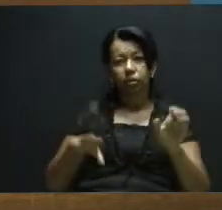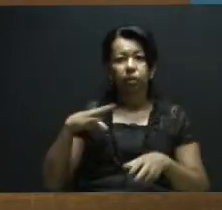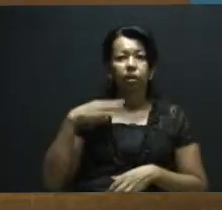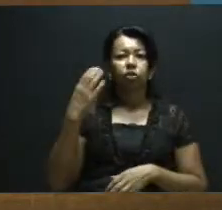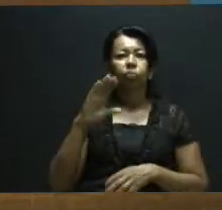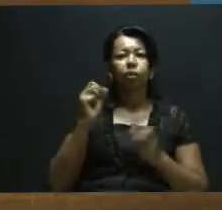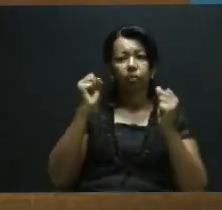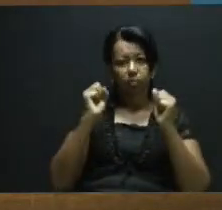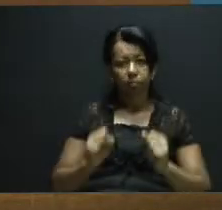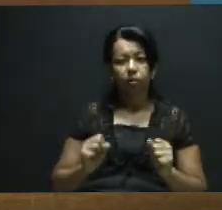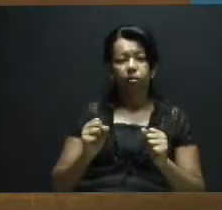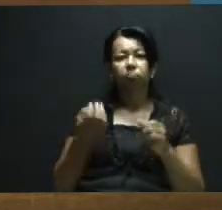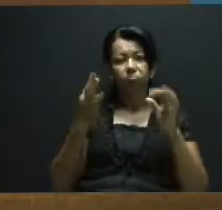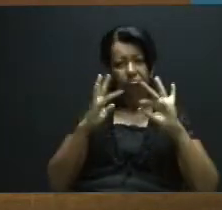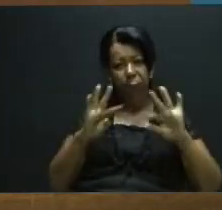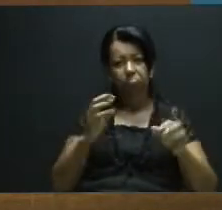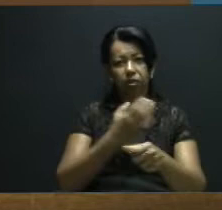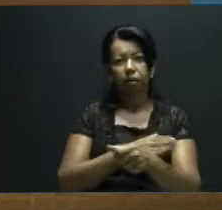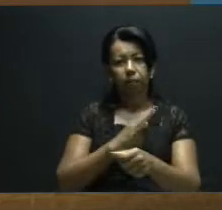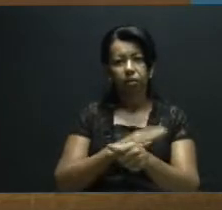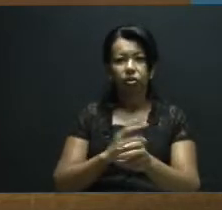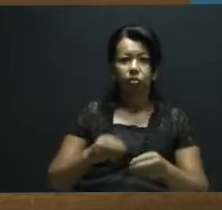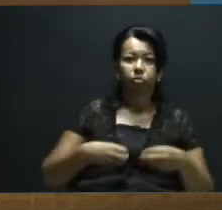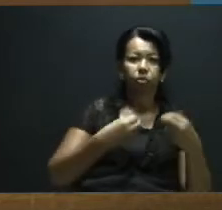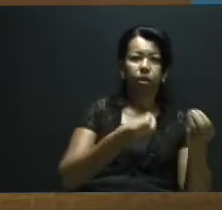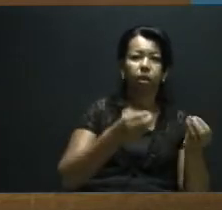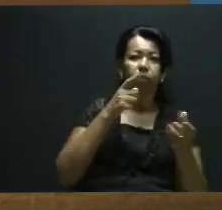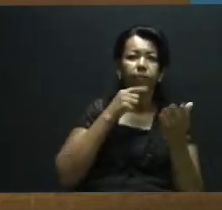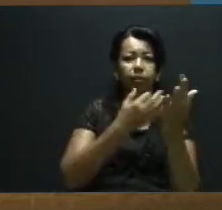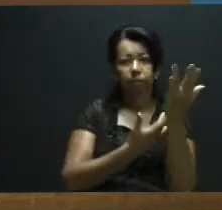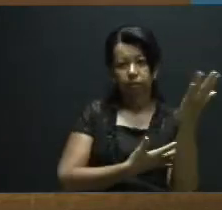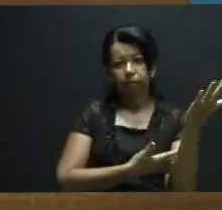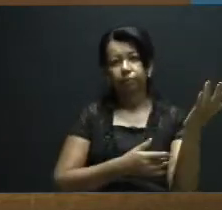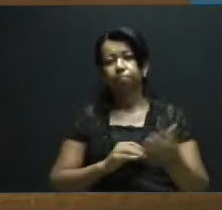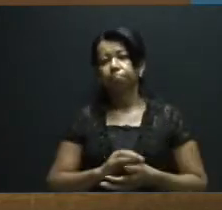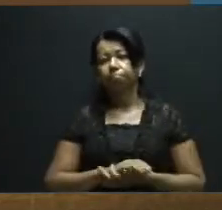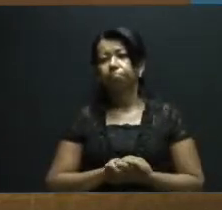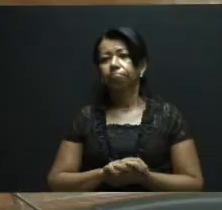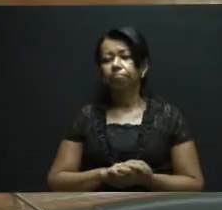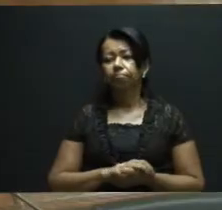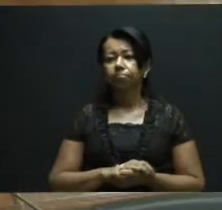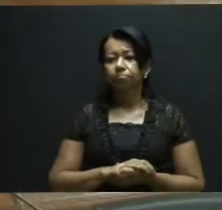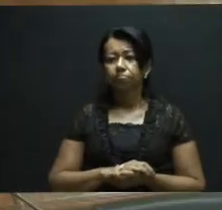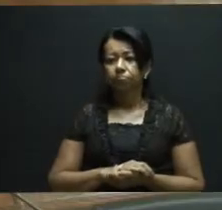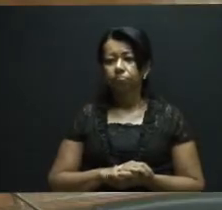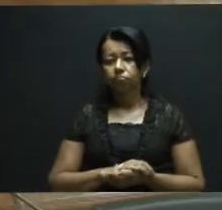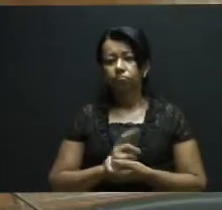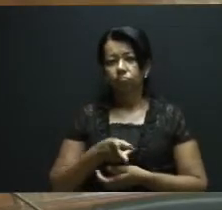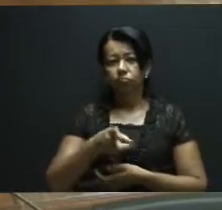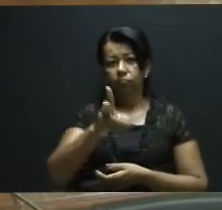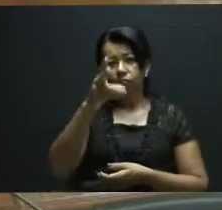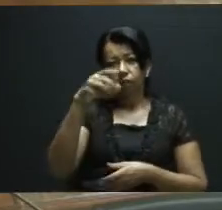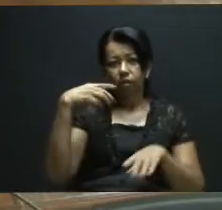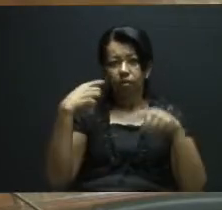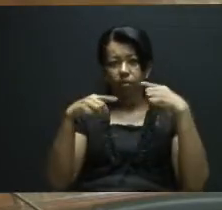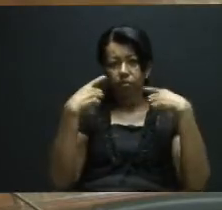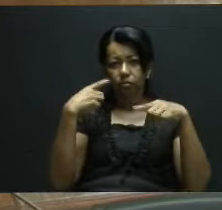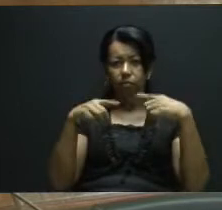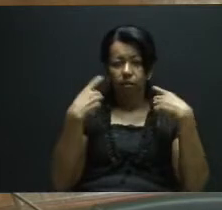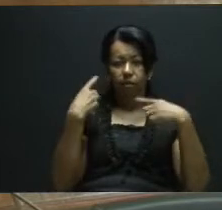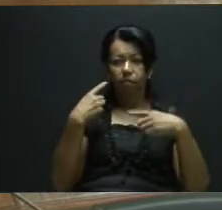mais nesse incentivo da prática da doação de sangue no momento é sócio presidente continua em discussão ou